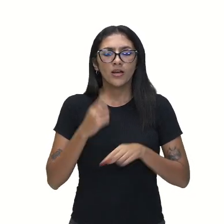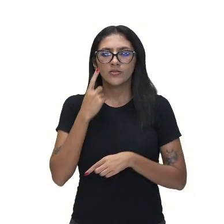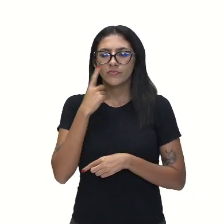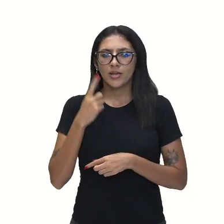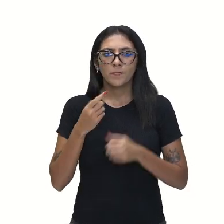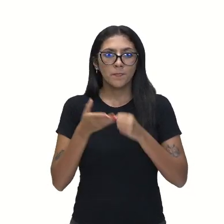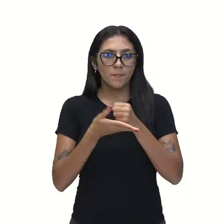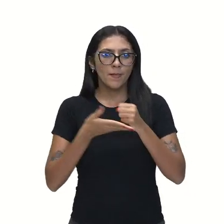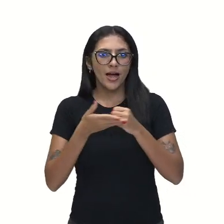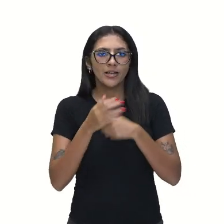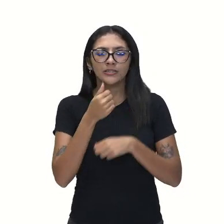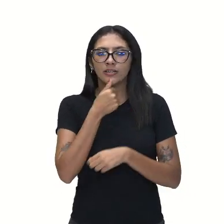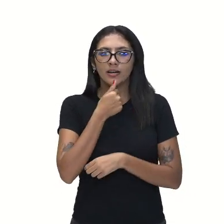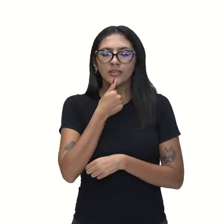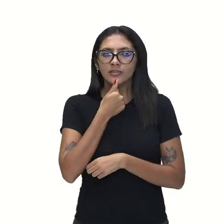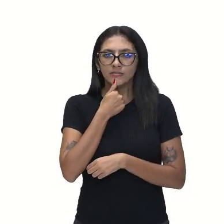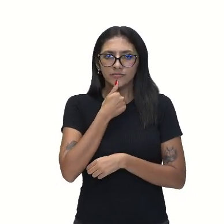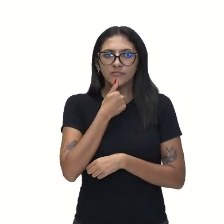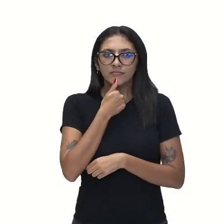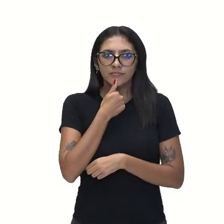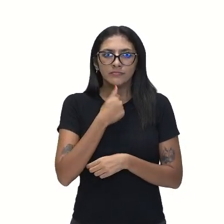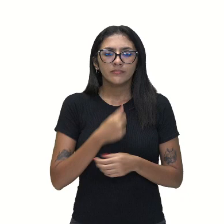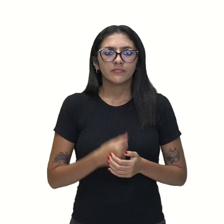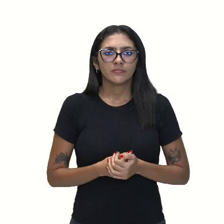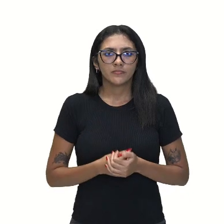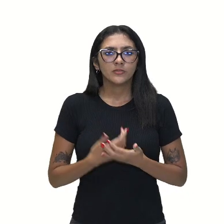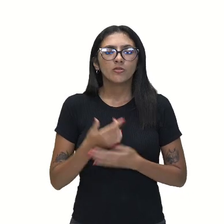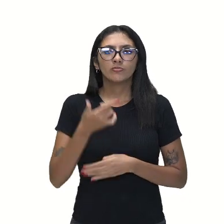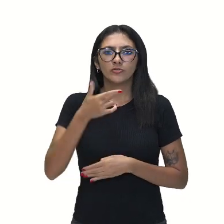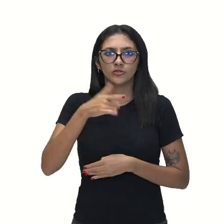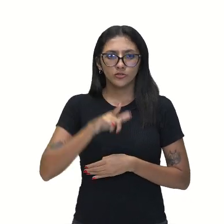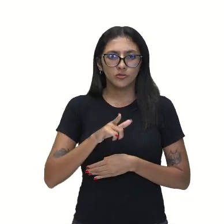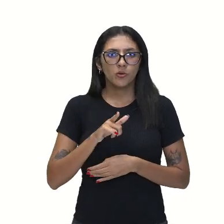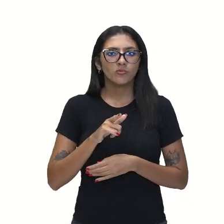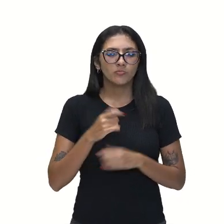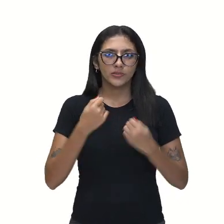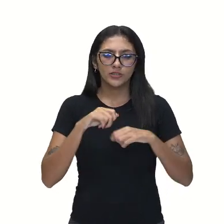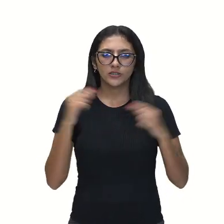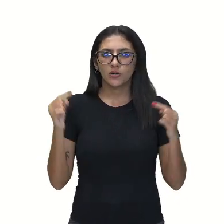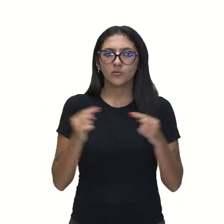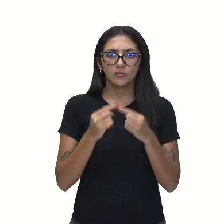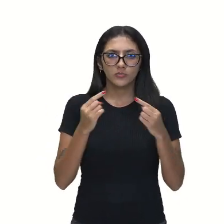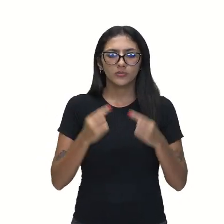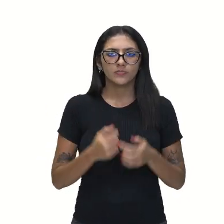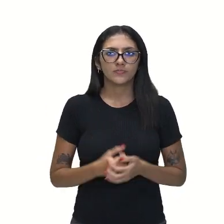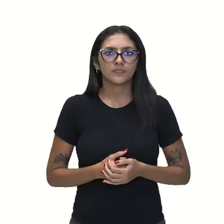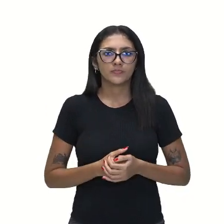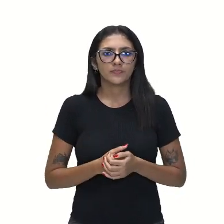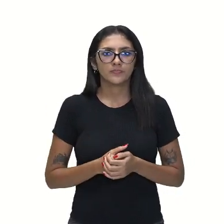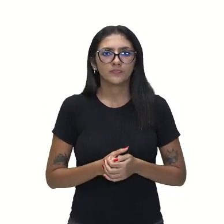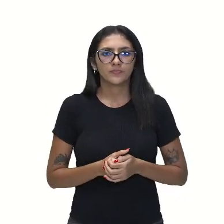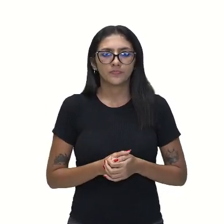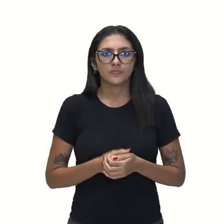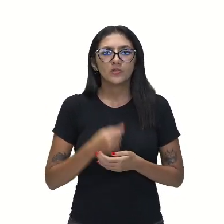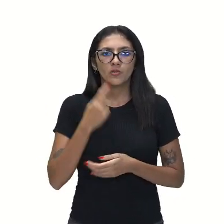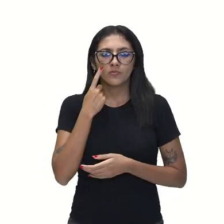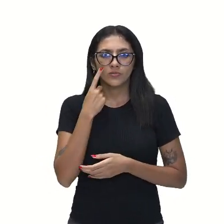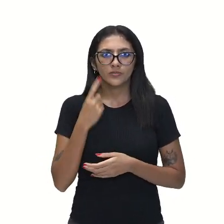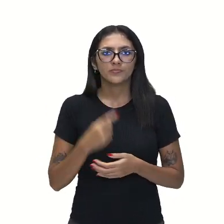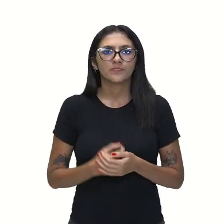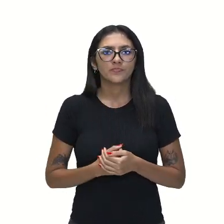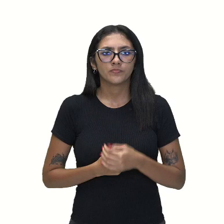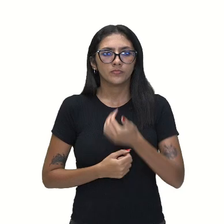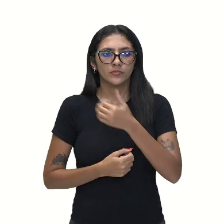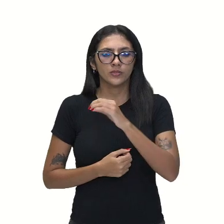não são iguais, né? Então, vamos torná-las iguais agora. De que forma? Veja,